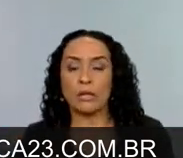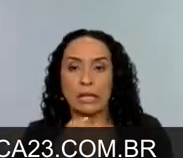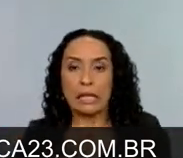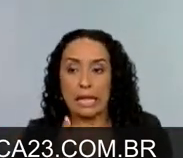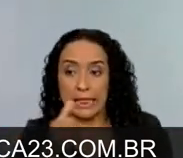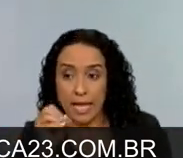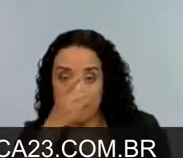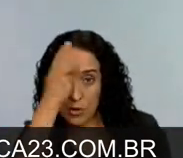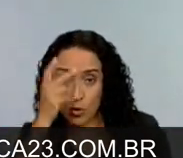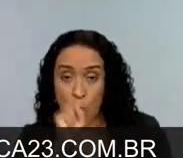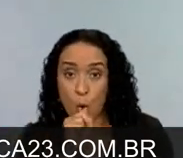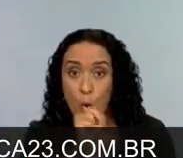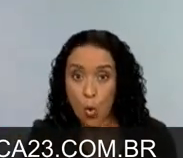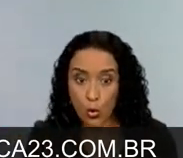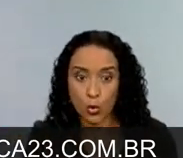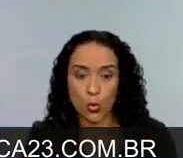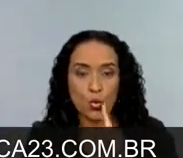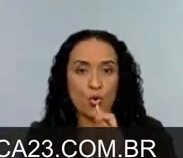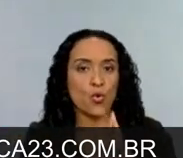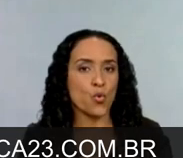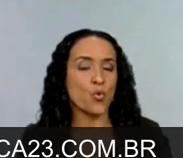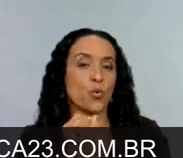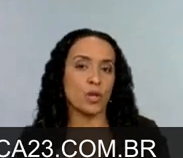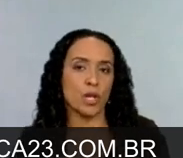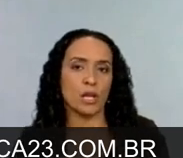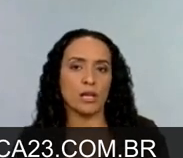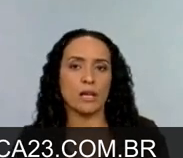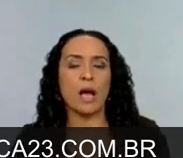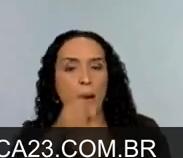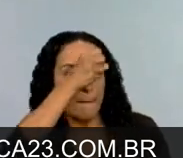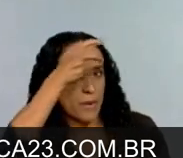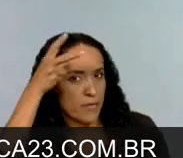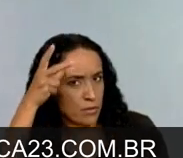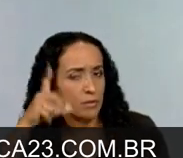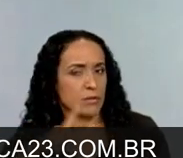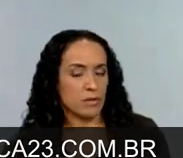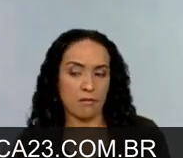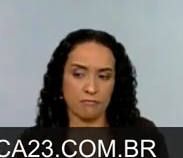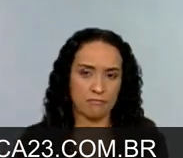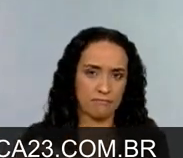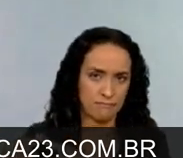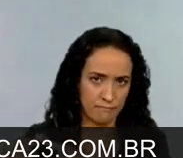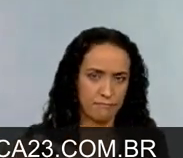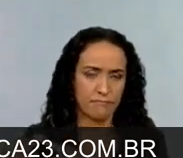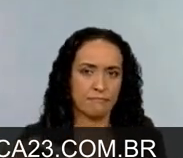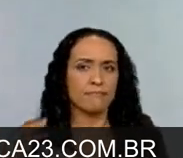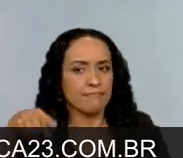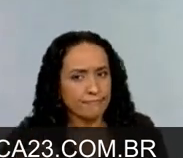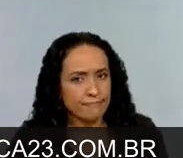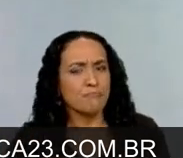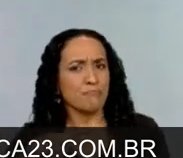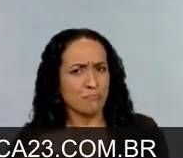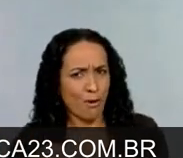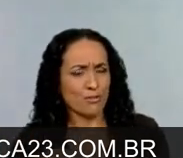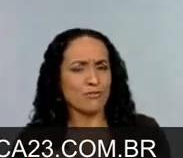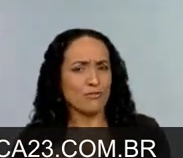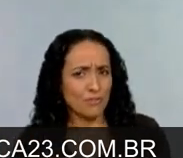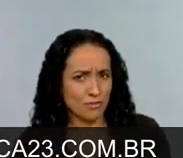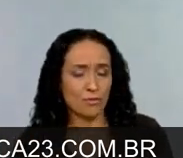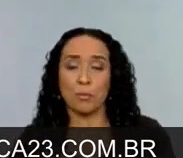8 em cada 10 pessoas dizem que a prefeitura tem uma grande responsabilidade, isso é um fator positivo,